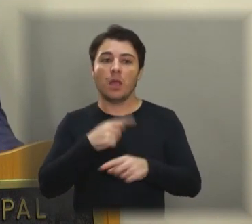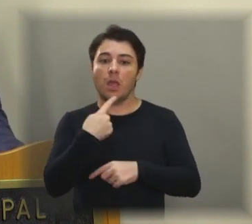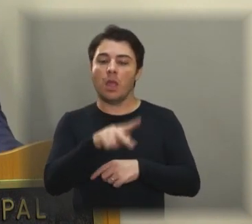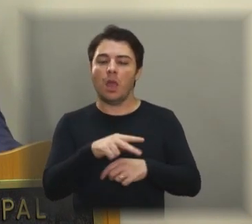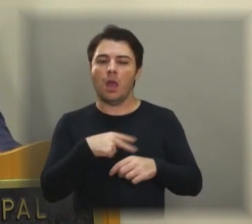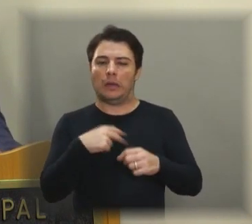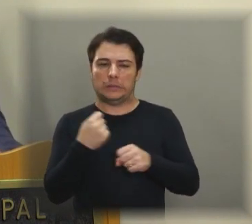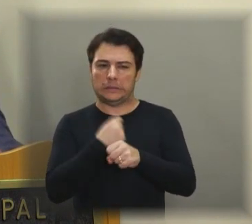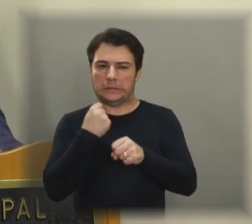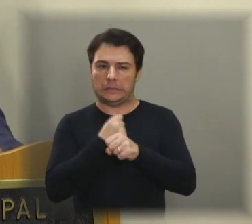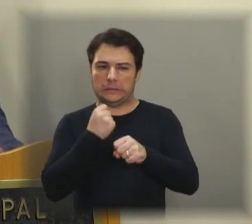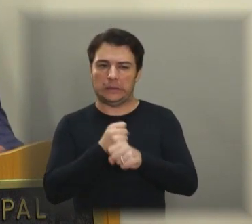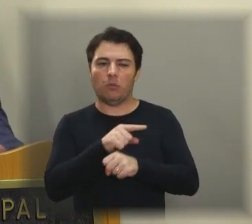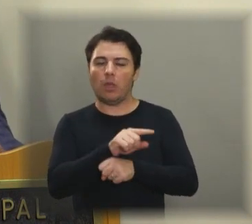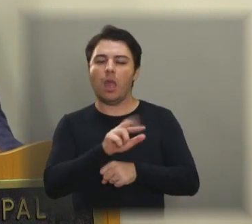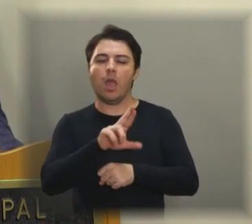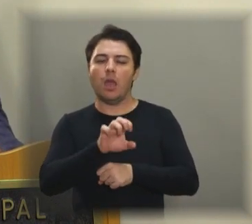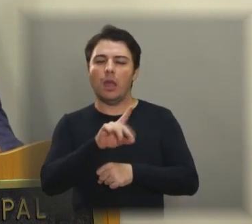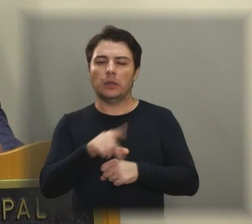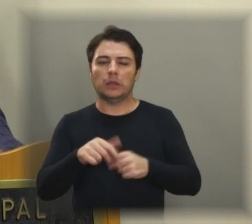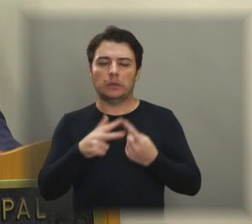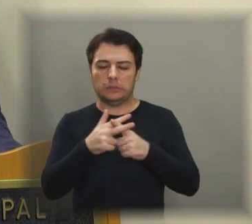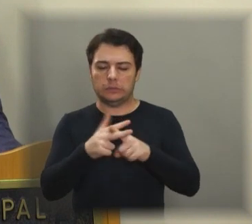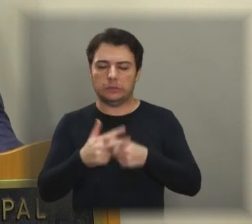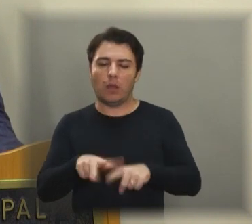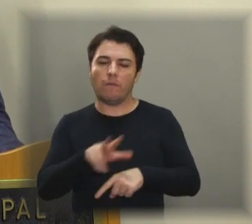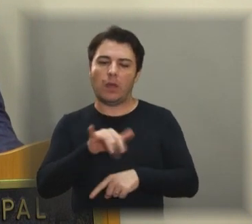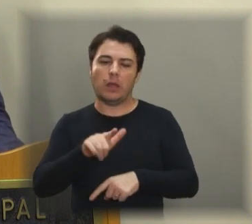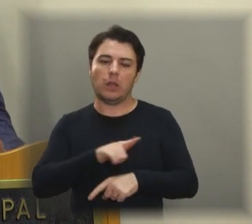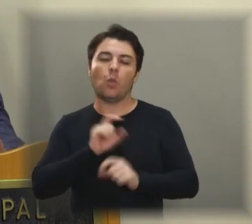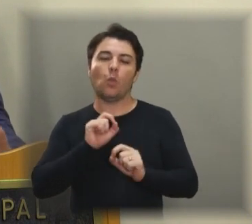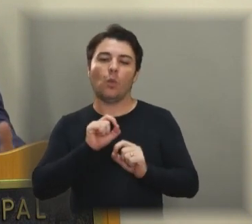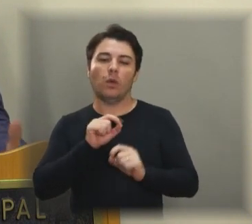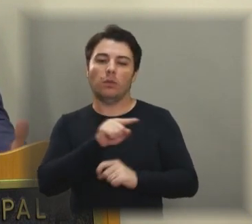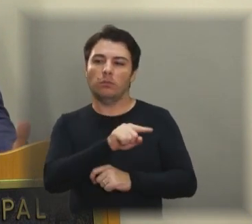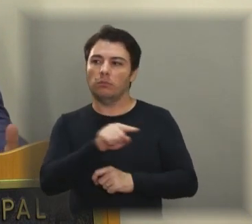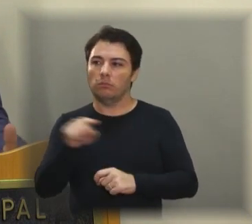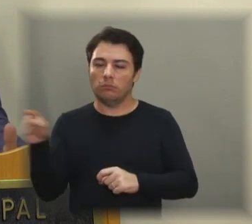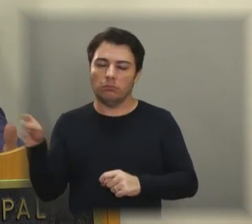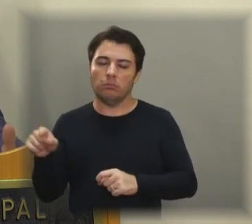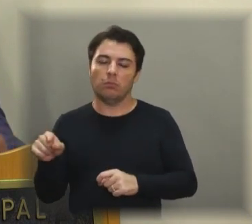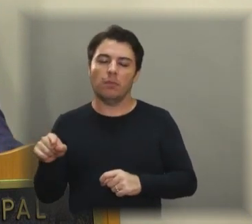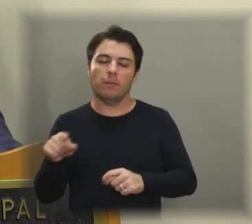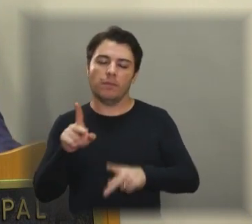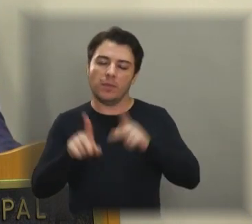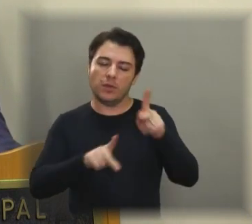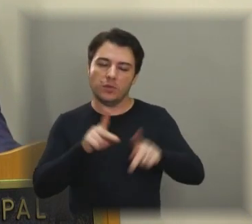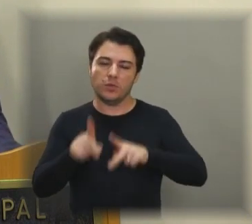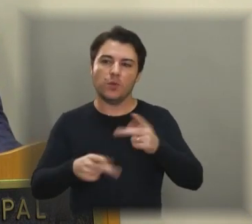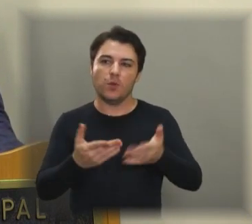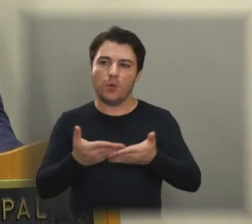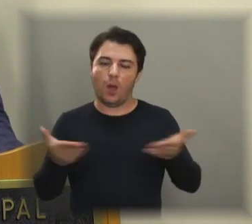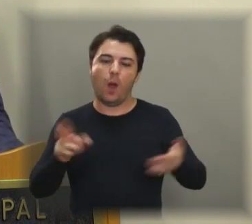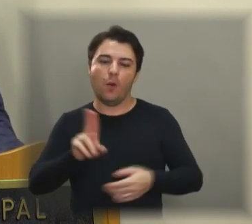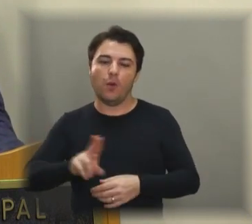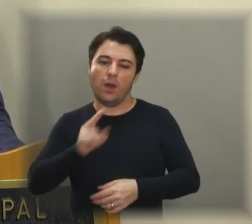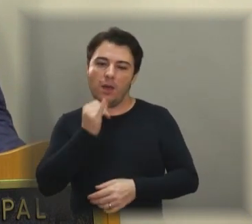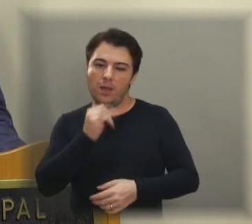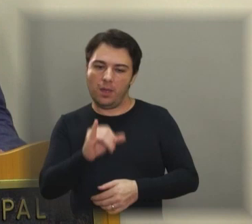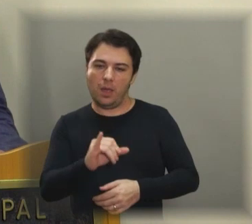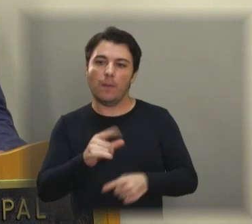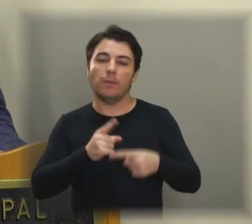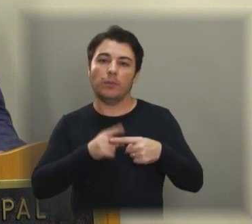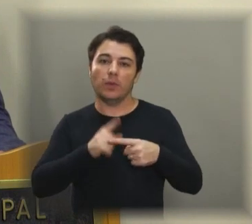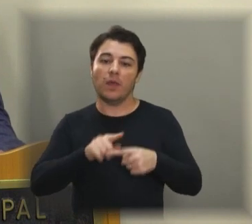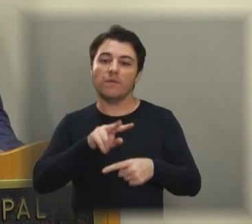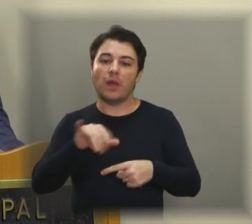de manutenção e melhoramento que a ser prefere venha fazer ela vai impactar no nos municípios e nos consumidores de energia que